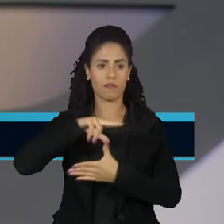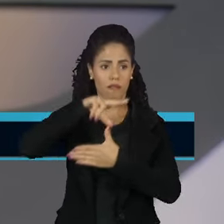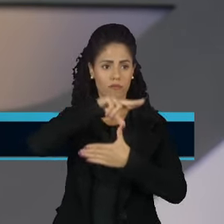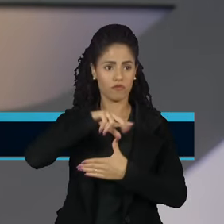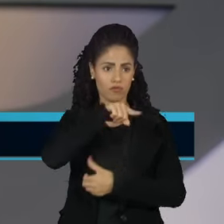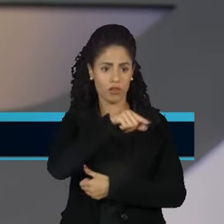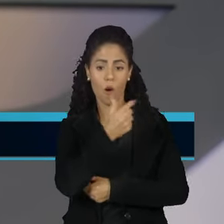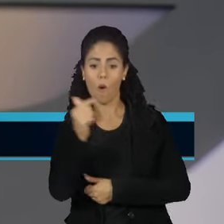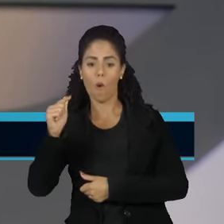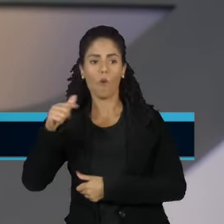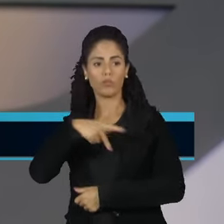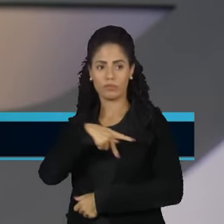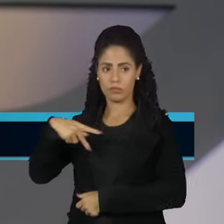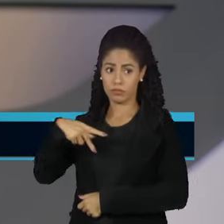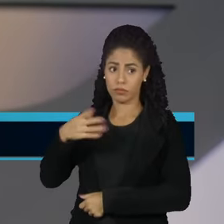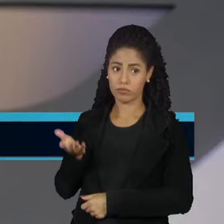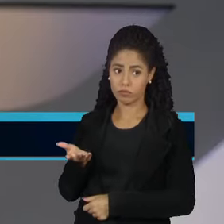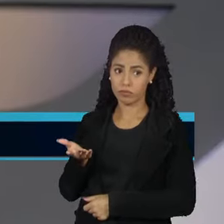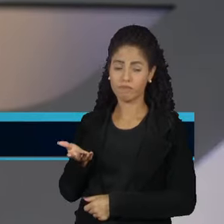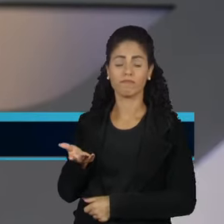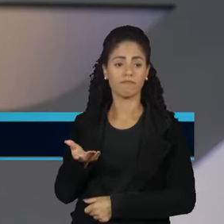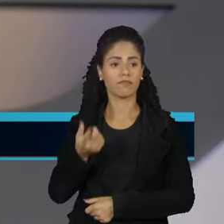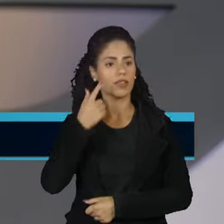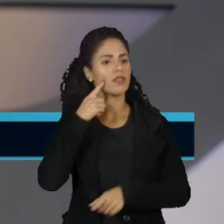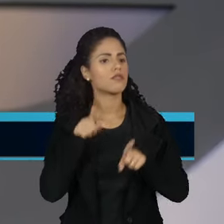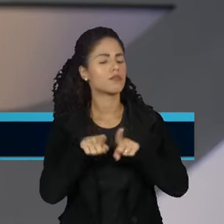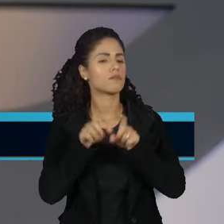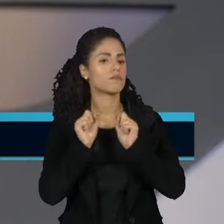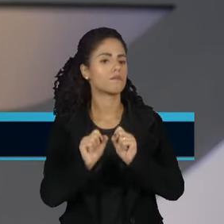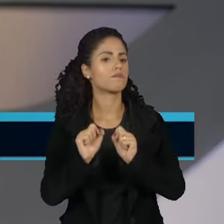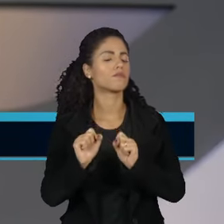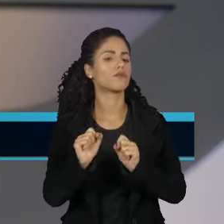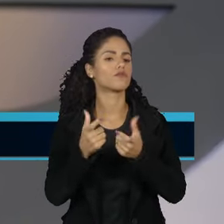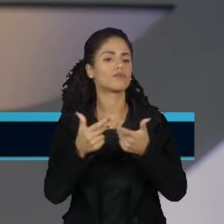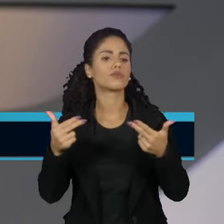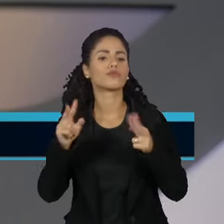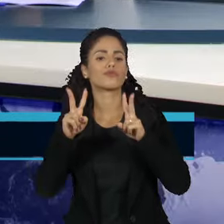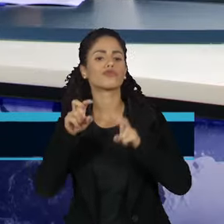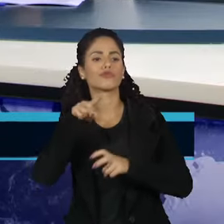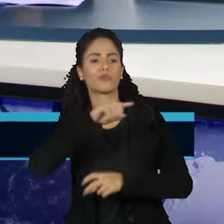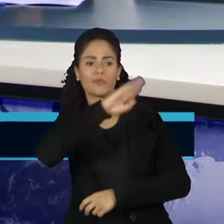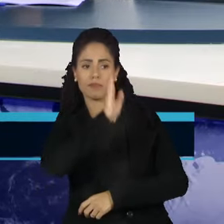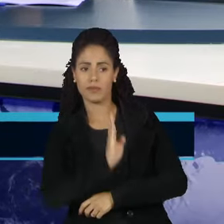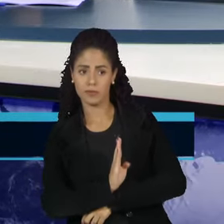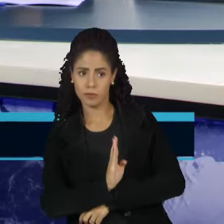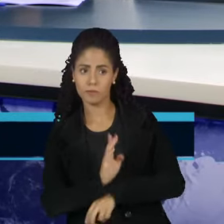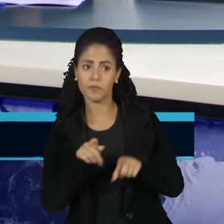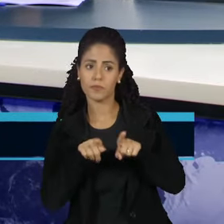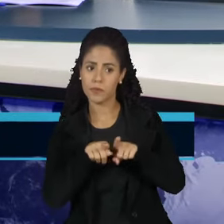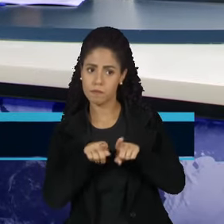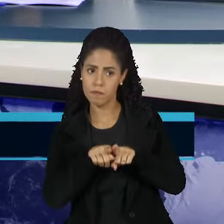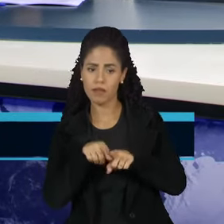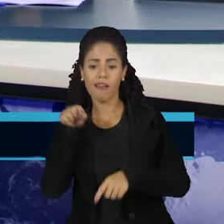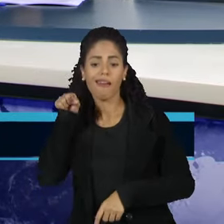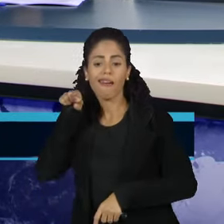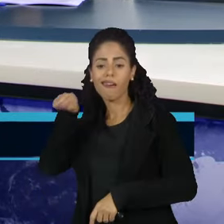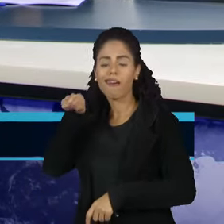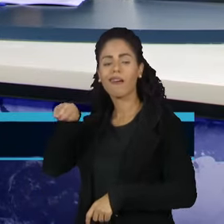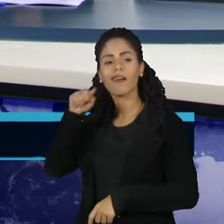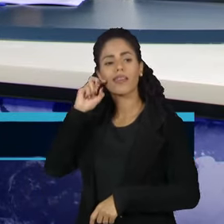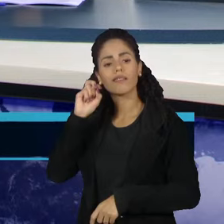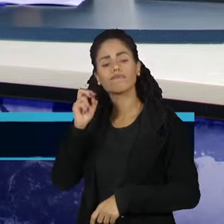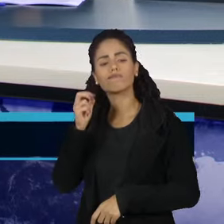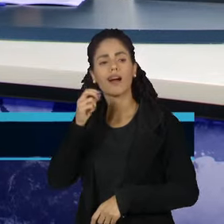Então, pode também ter aí uma posição com relação ao Brasil. Né? Ele tem tido